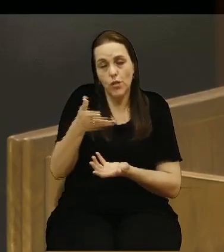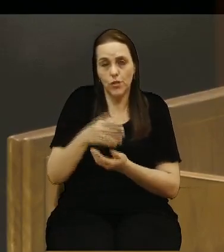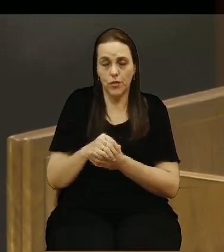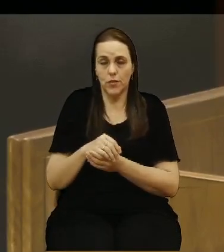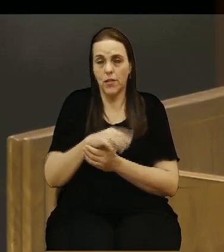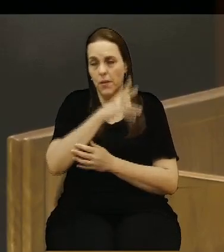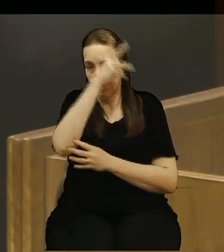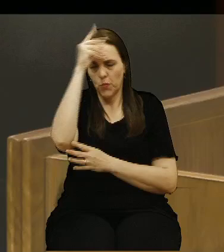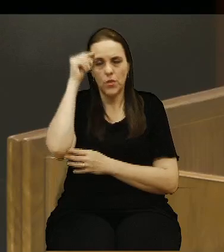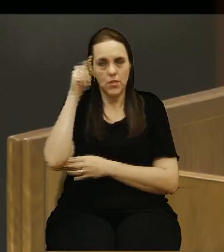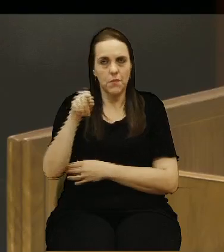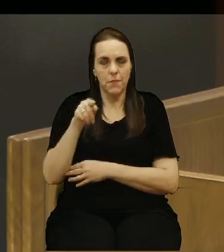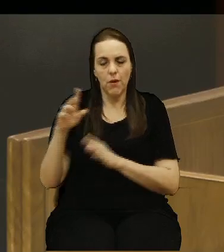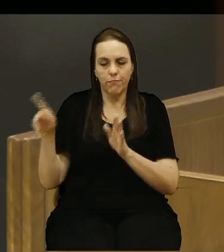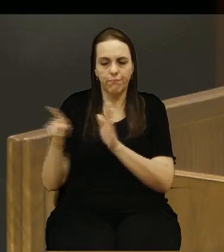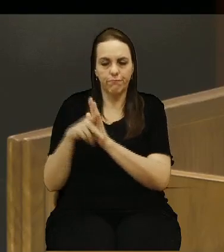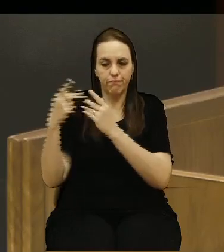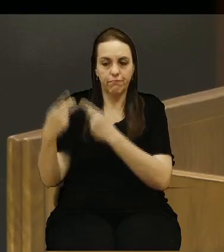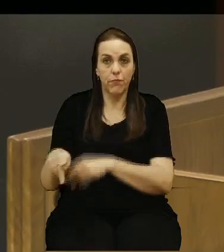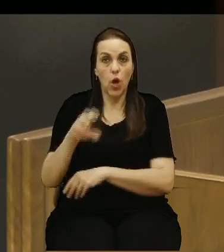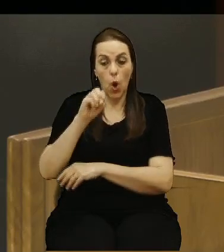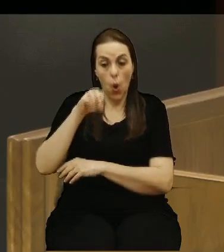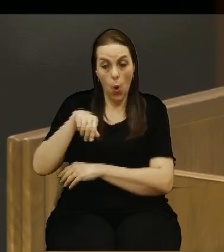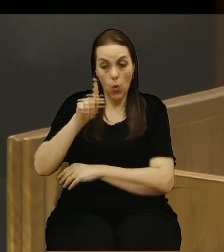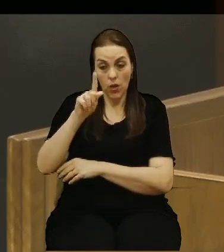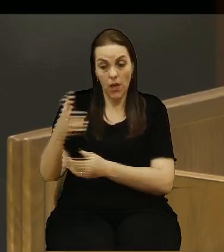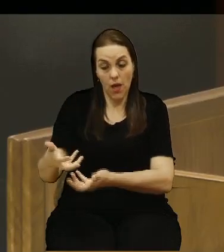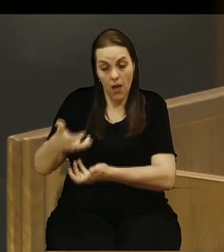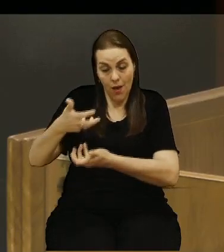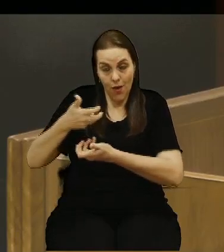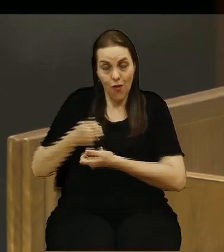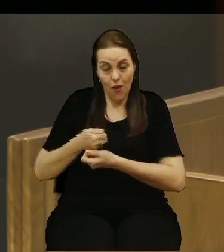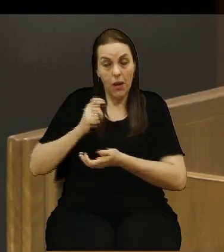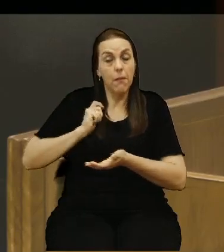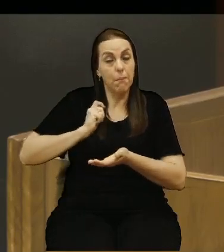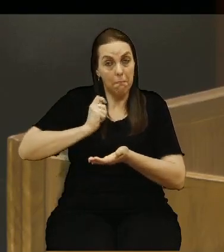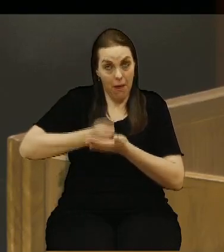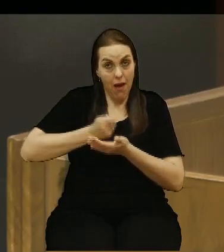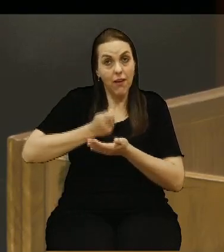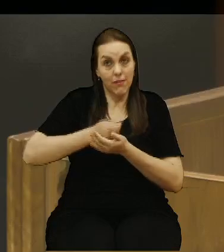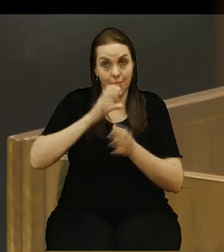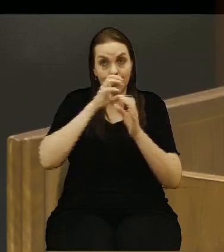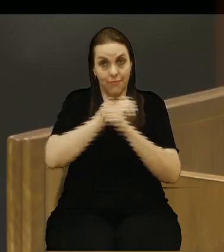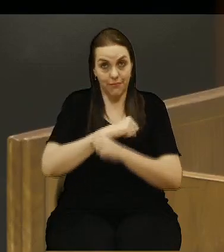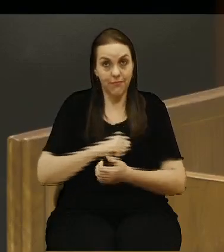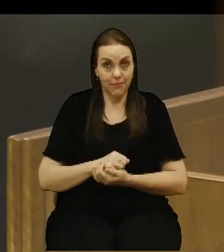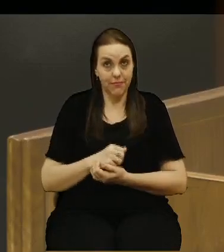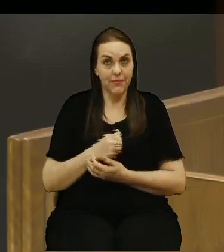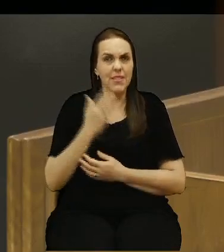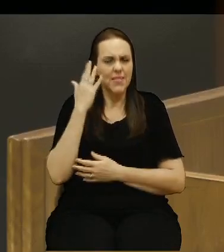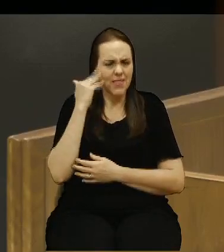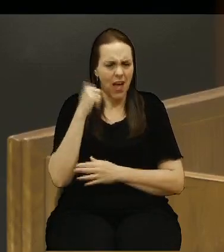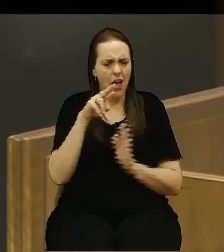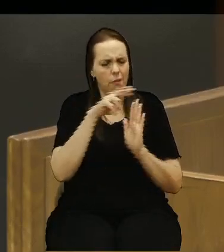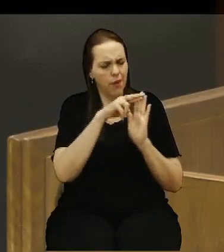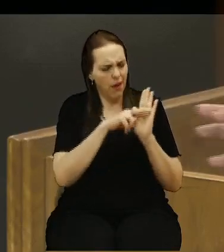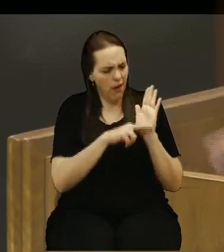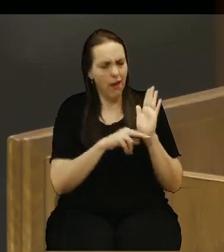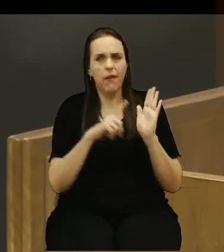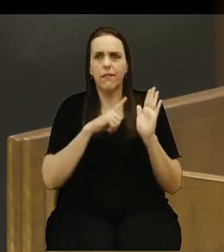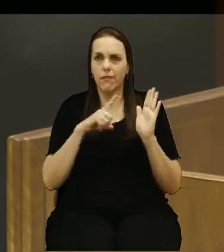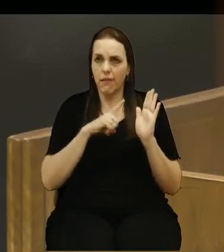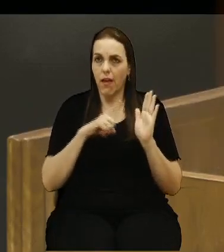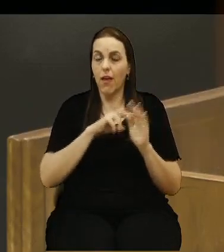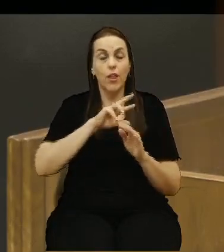essas ONGs amparam e custeiam esses animais. Nós sabemos que existe um regramento e não, a gente não quer que retire todos